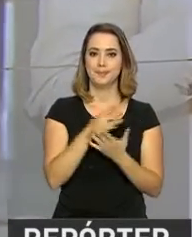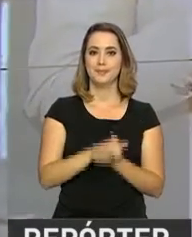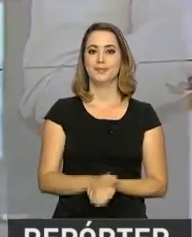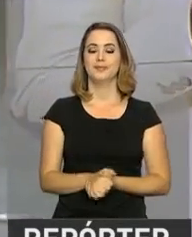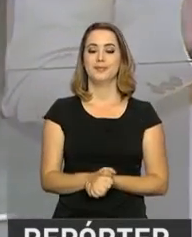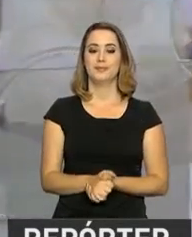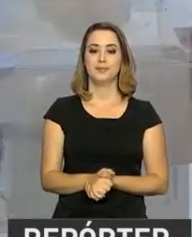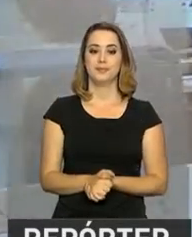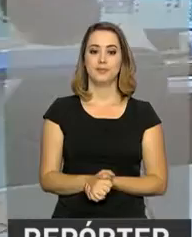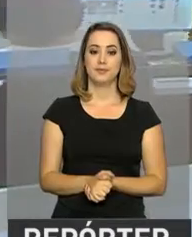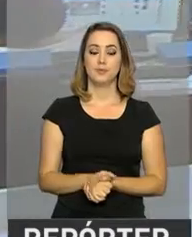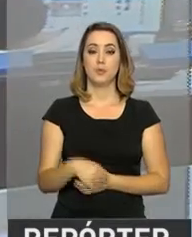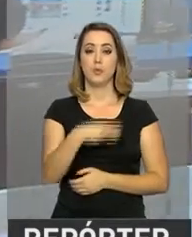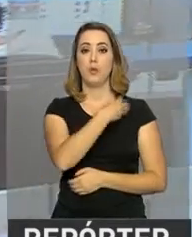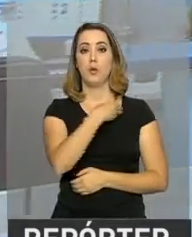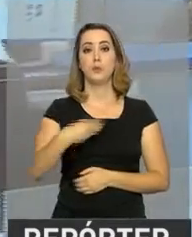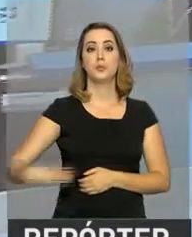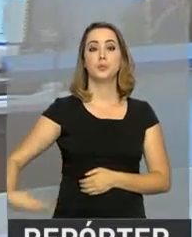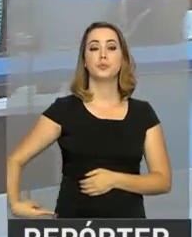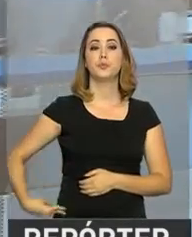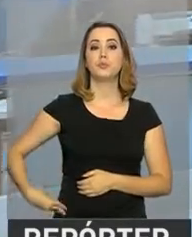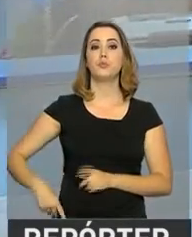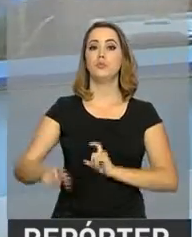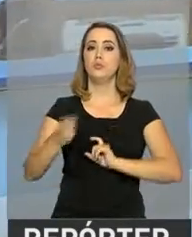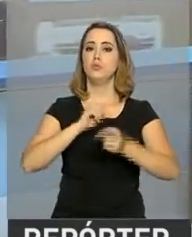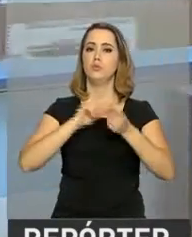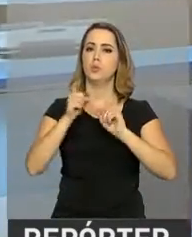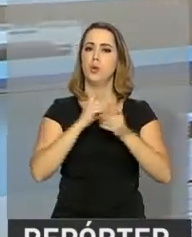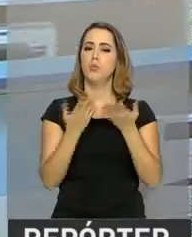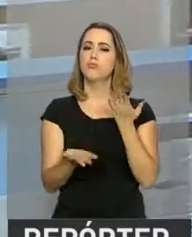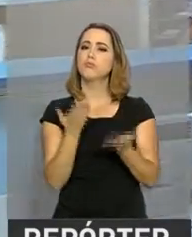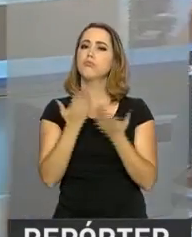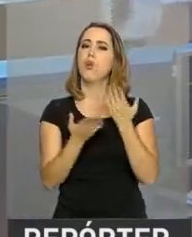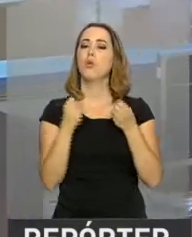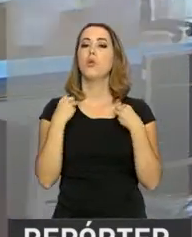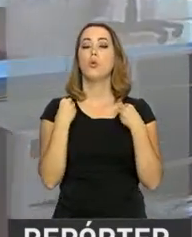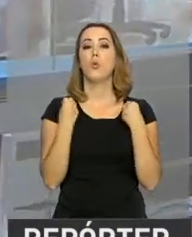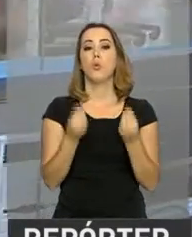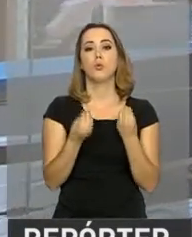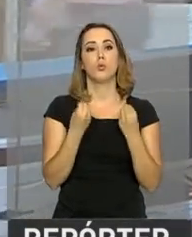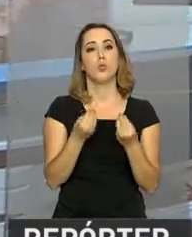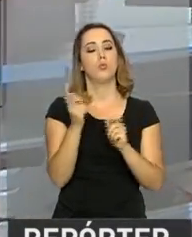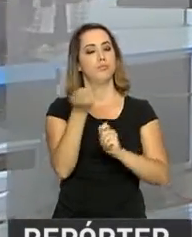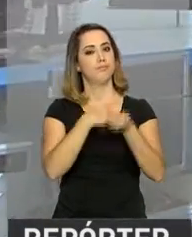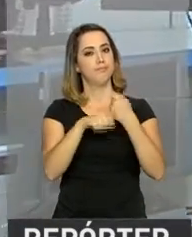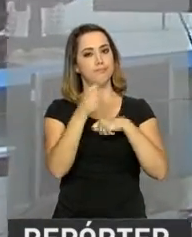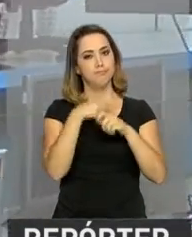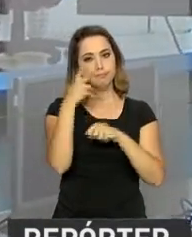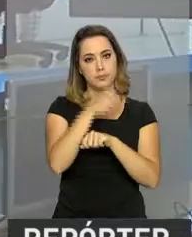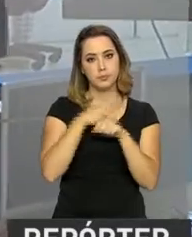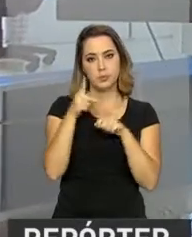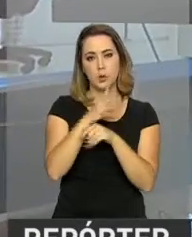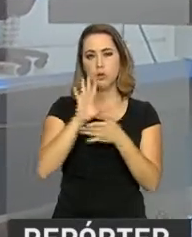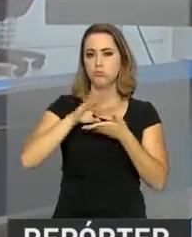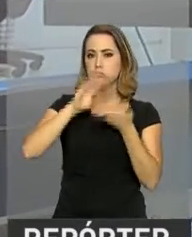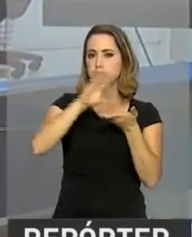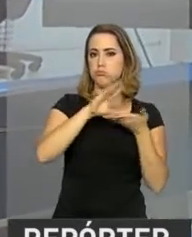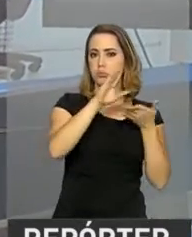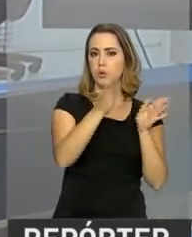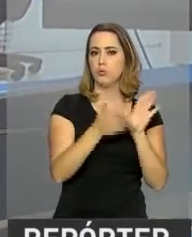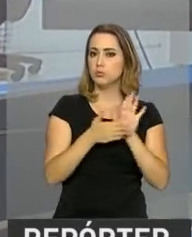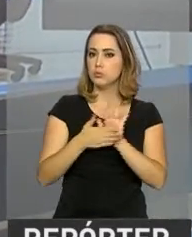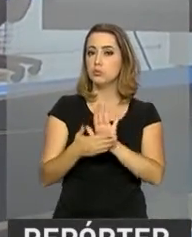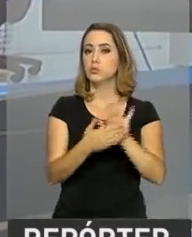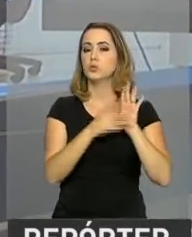e o ministro da fazenda henrique meirelles fez um pequeno balanço da situação econômica do país para os conselheiros e mostrou que está sendo